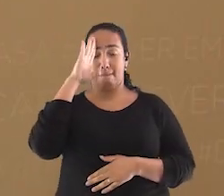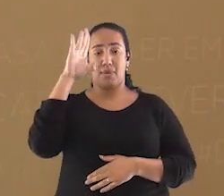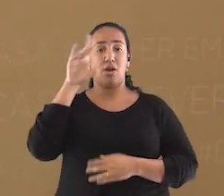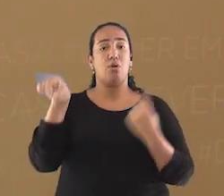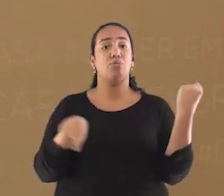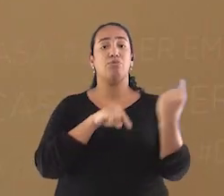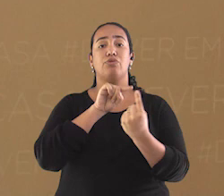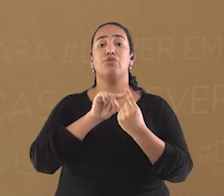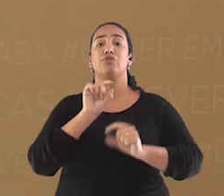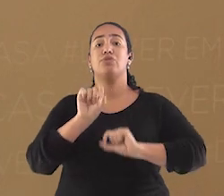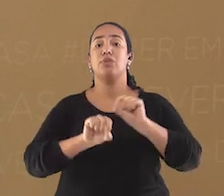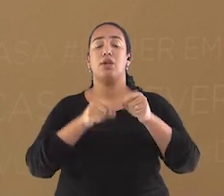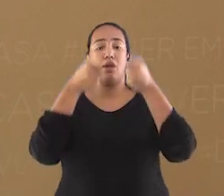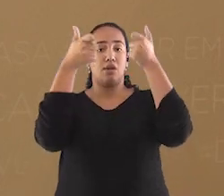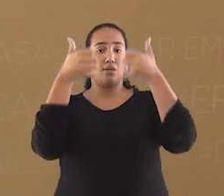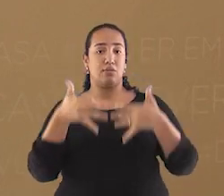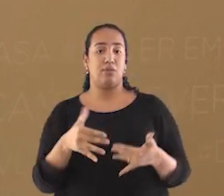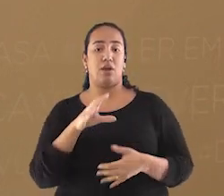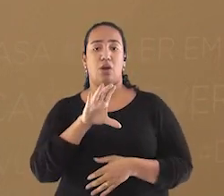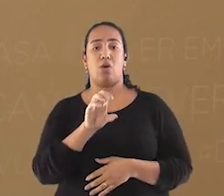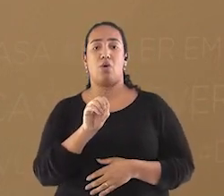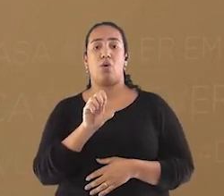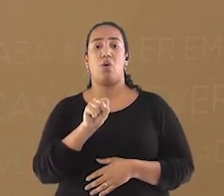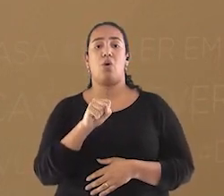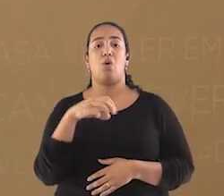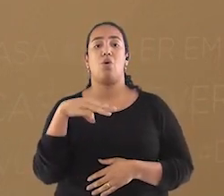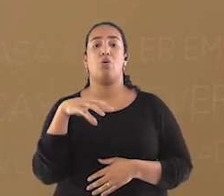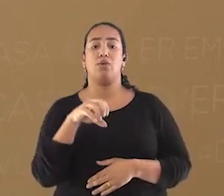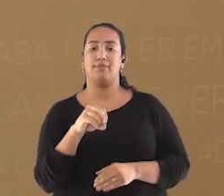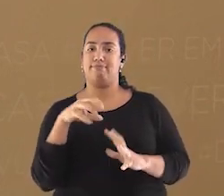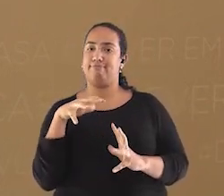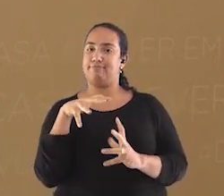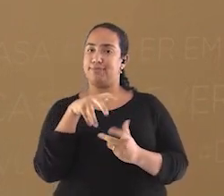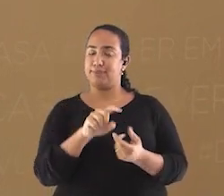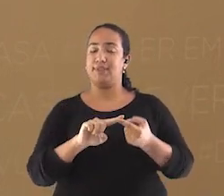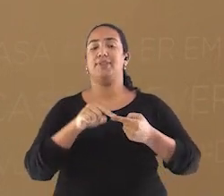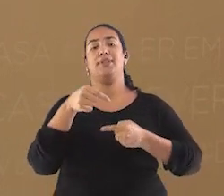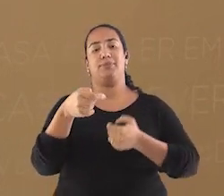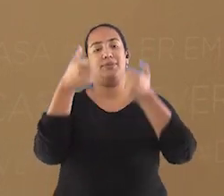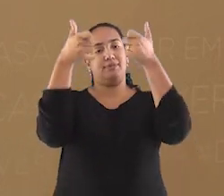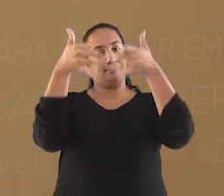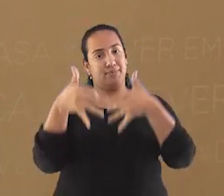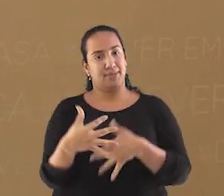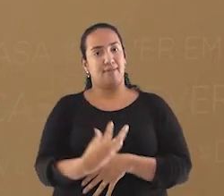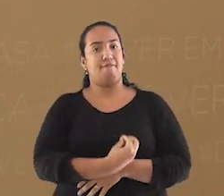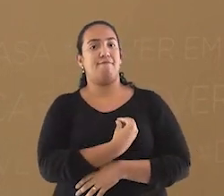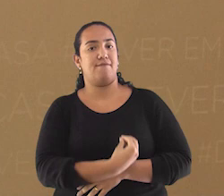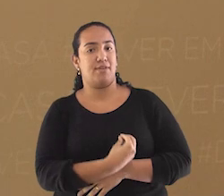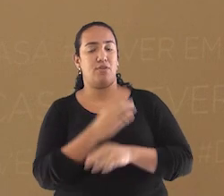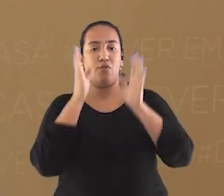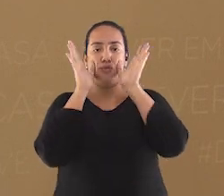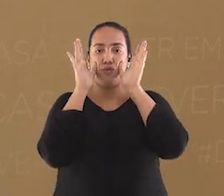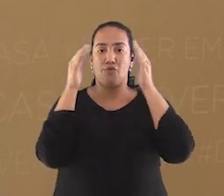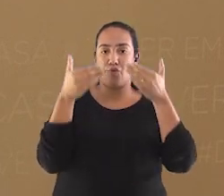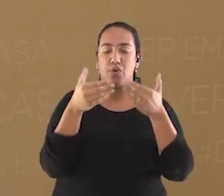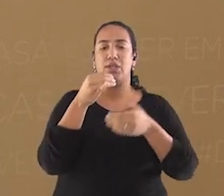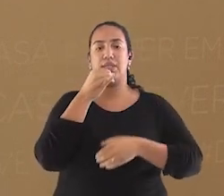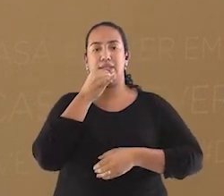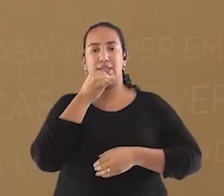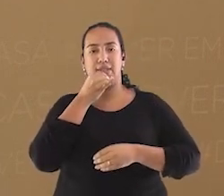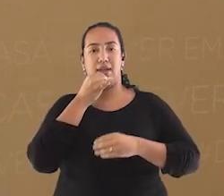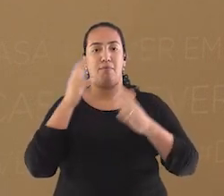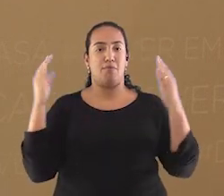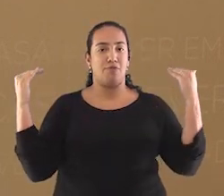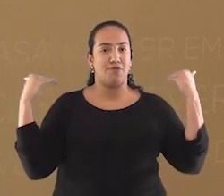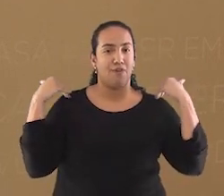principal objetivo era explicar o cosmos, mundo. Depois evoluiu para explicar as coisas da vida, destacando Sócrates,